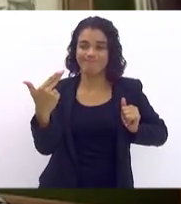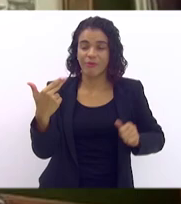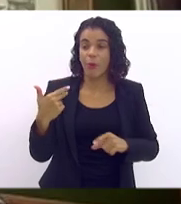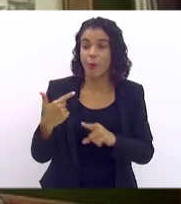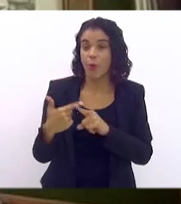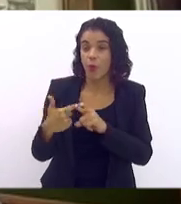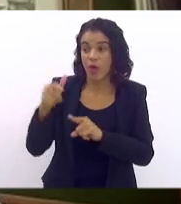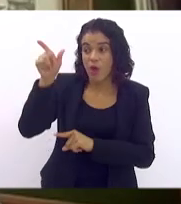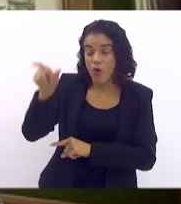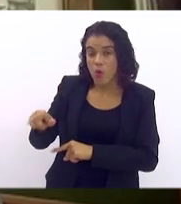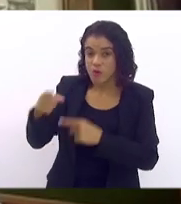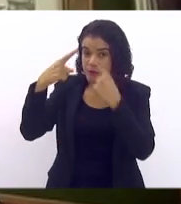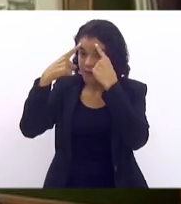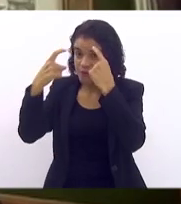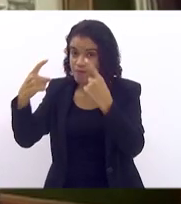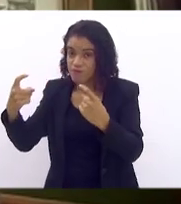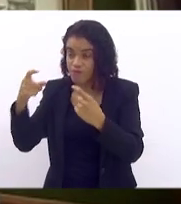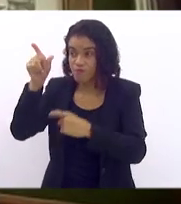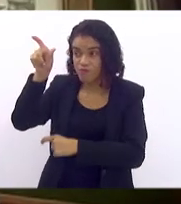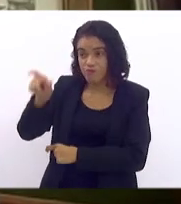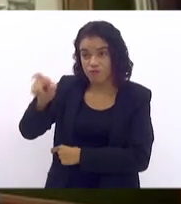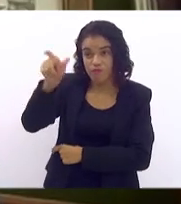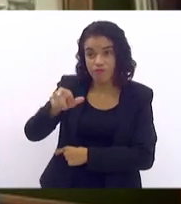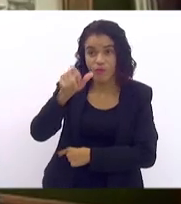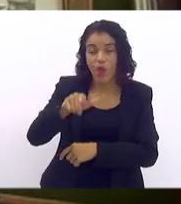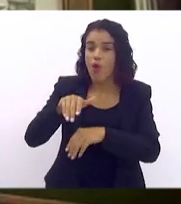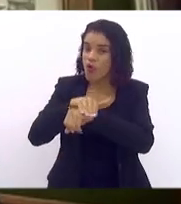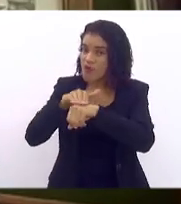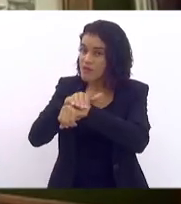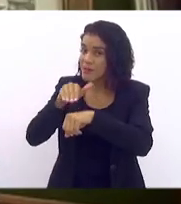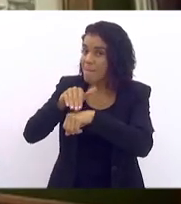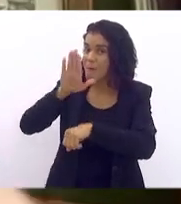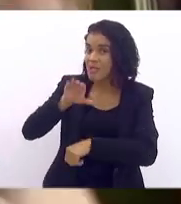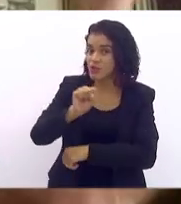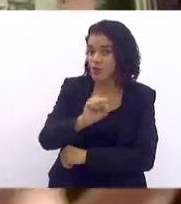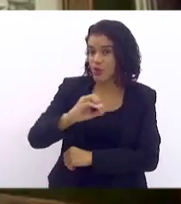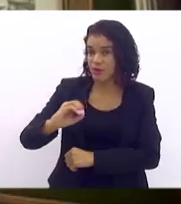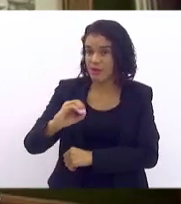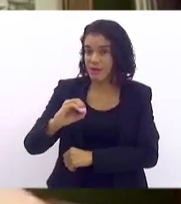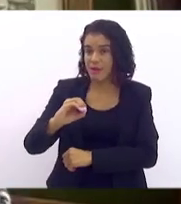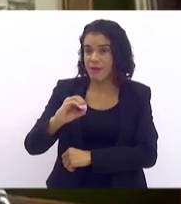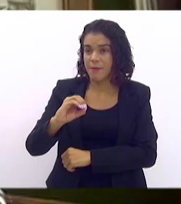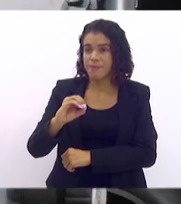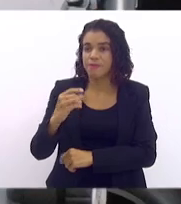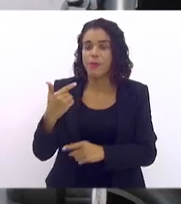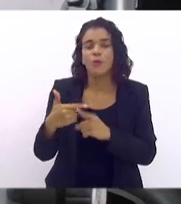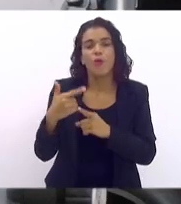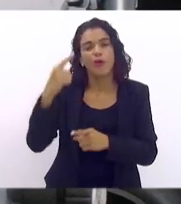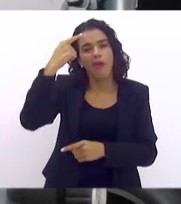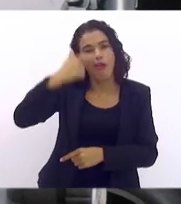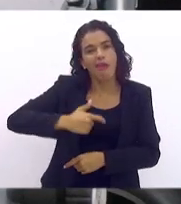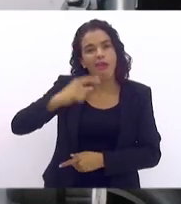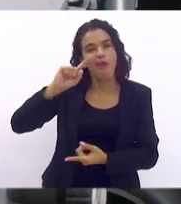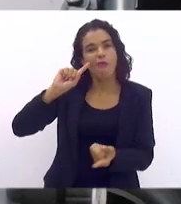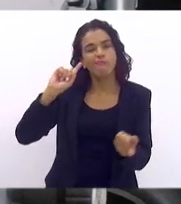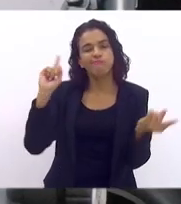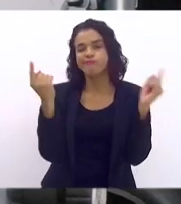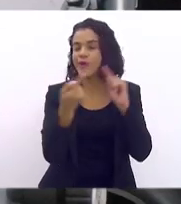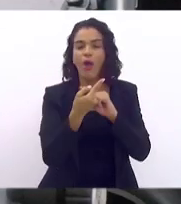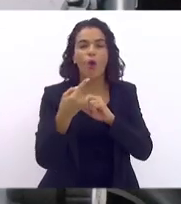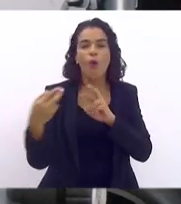Os agressores também me procuraram, eu já falei com mais de 80 agressores, né? Eles querem, porque eu acabei virando um ícone da